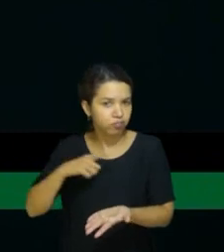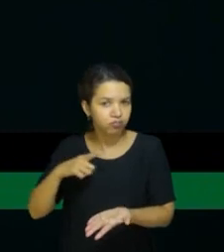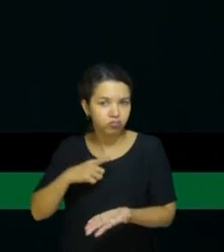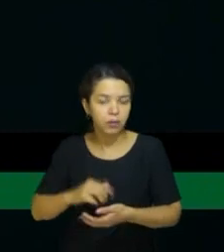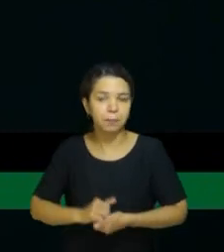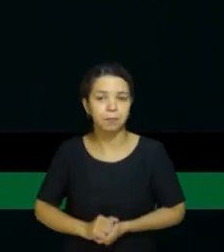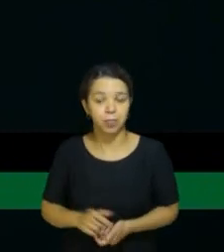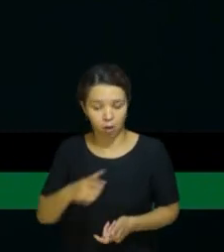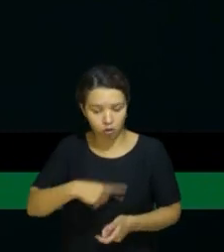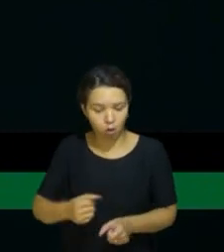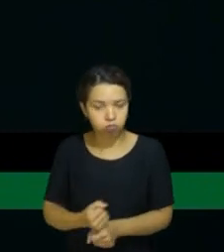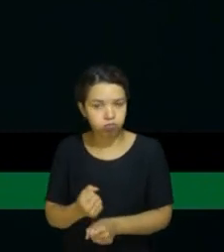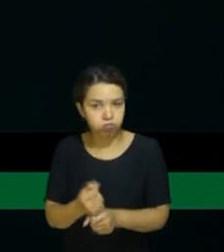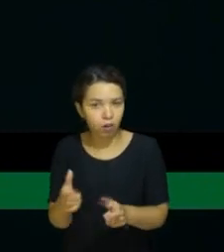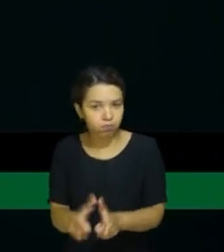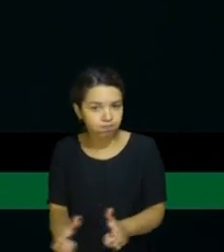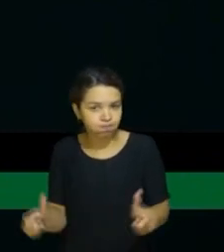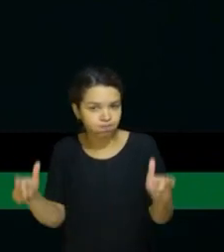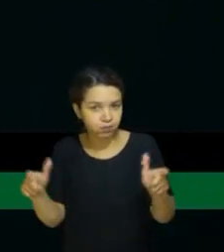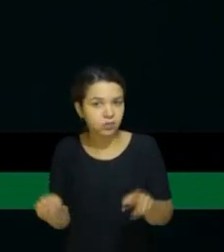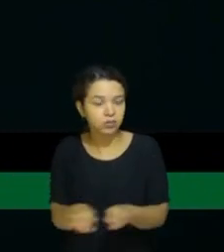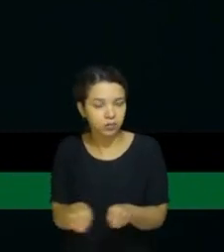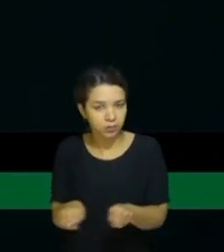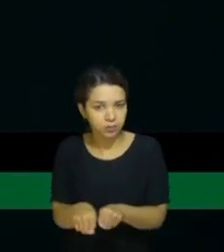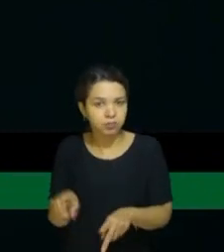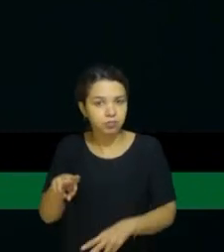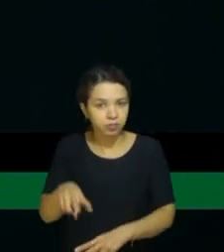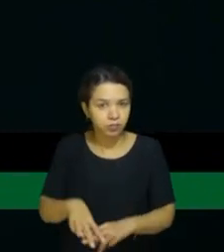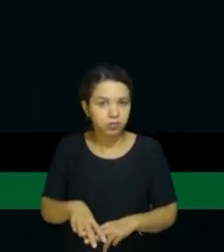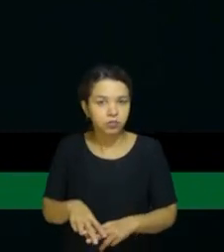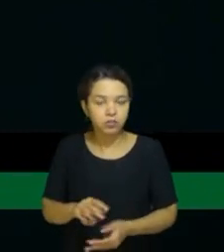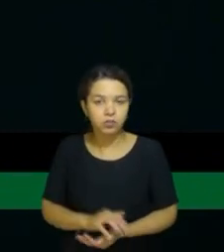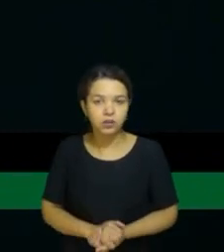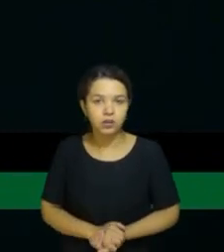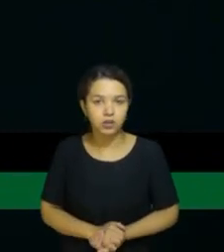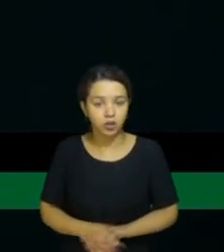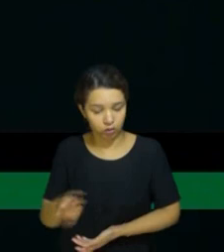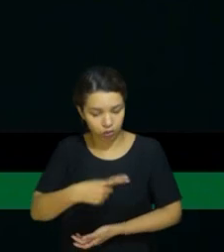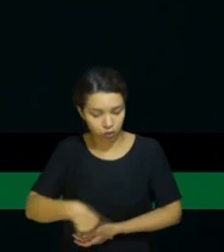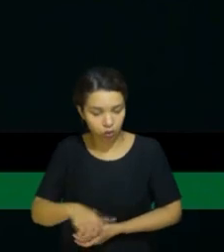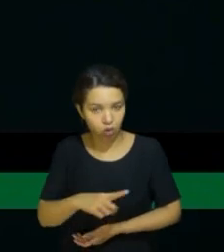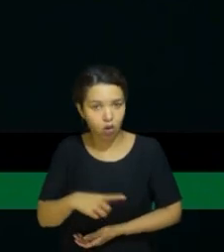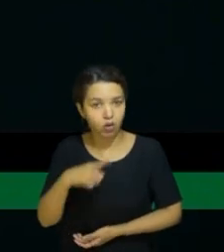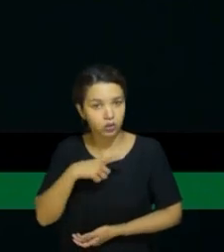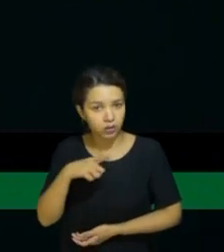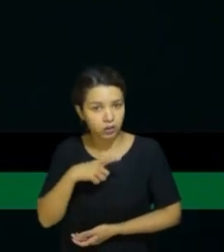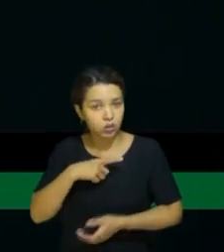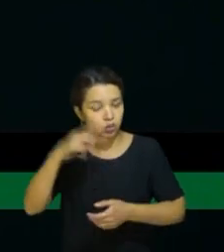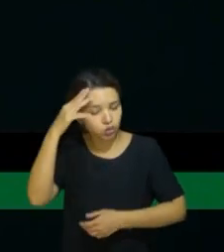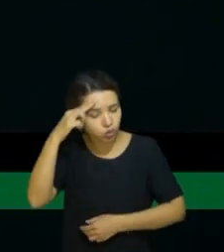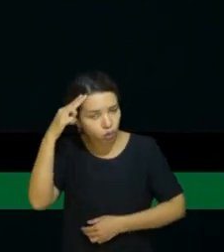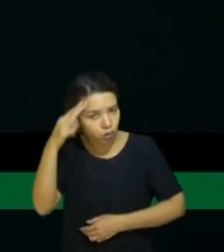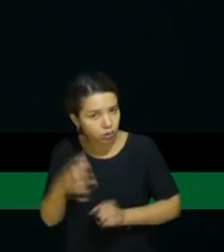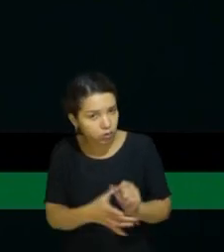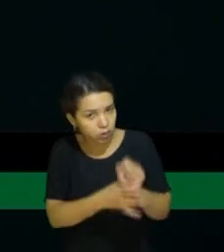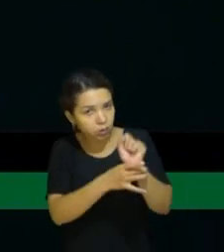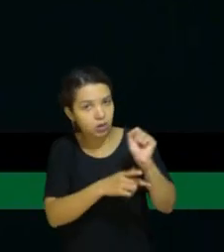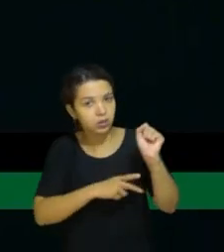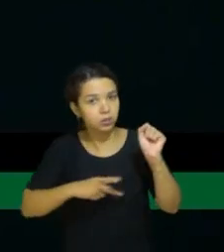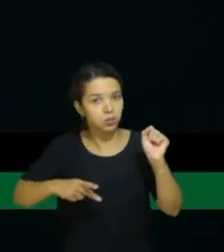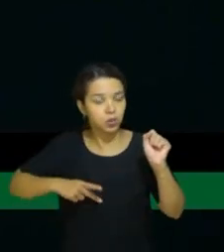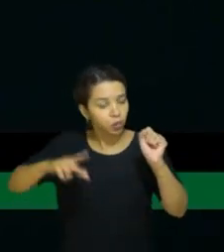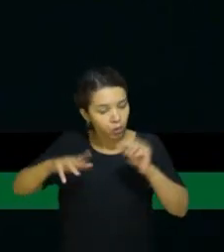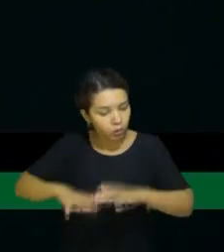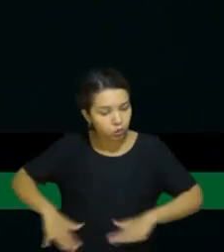ampliando esse esse presídio nós vivemos vivemos sonhos da segurança pública em